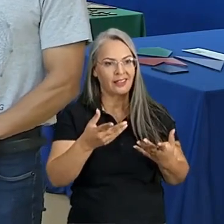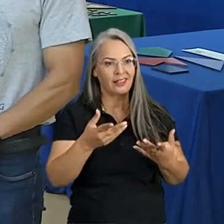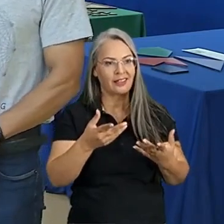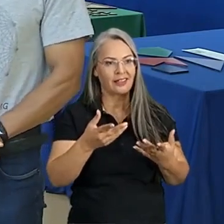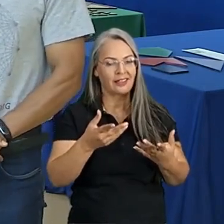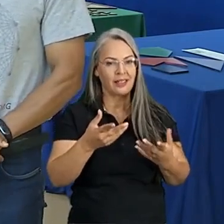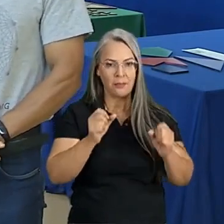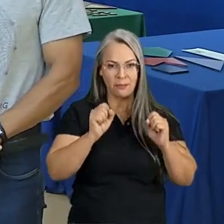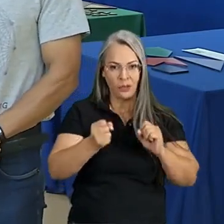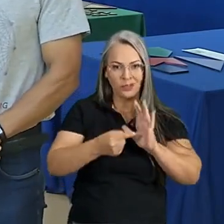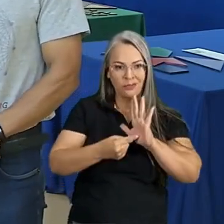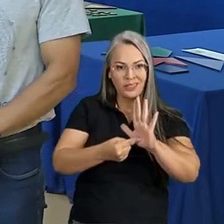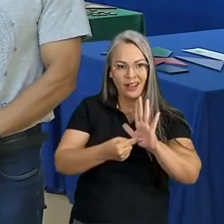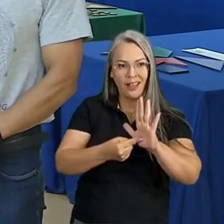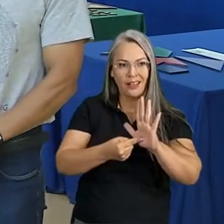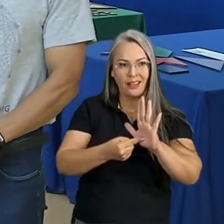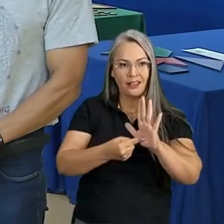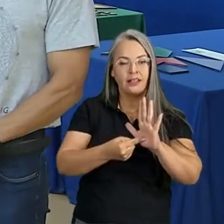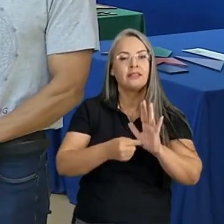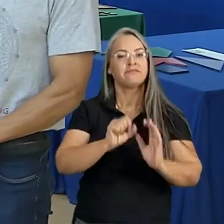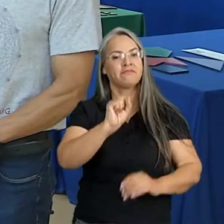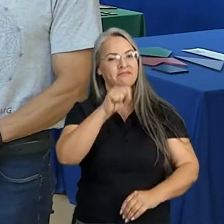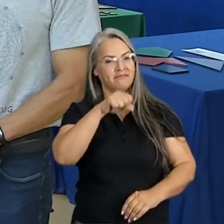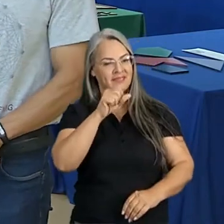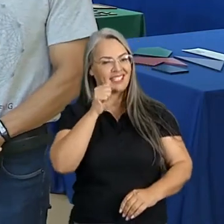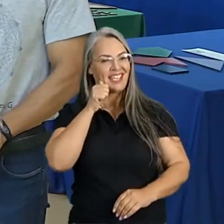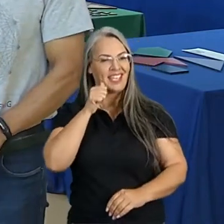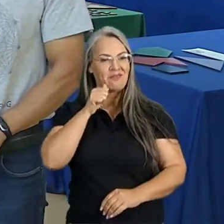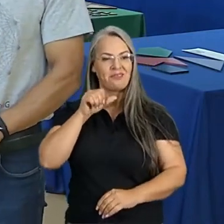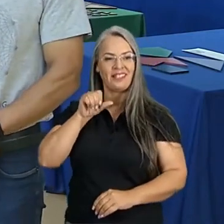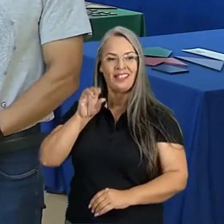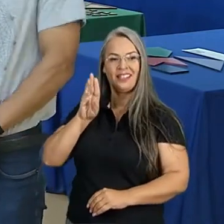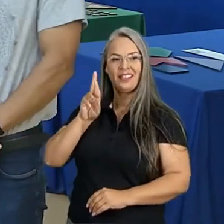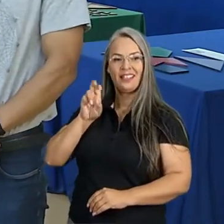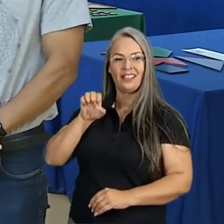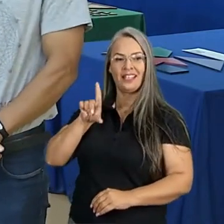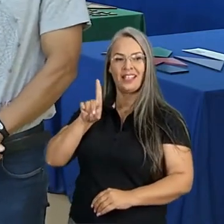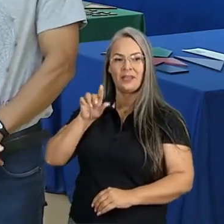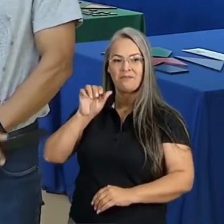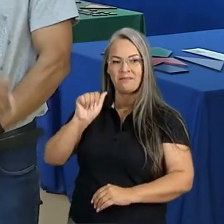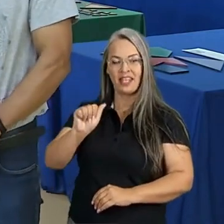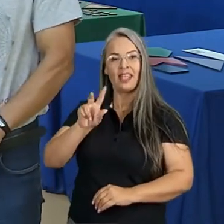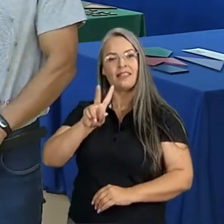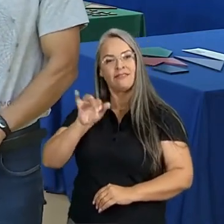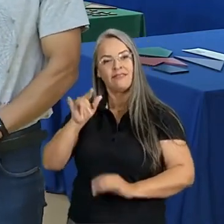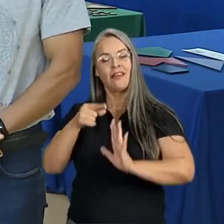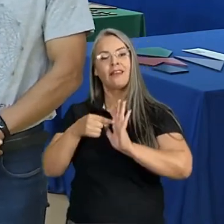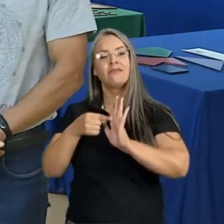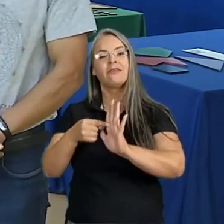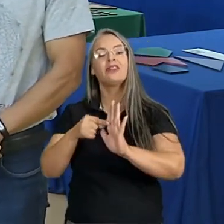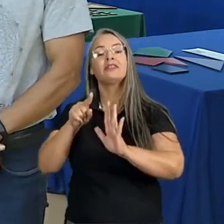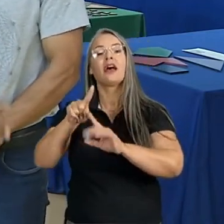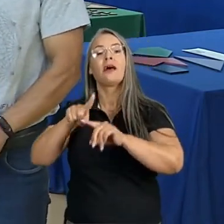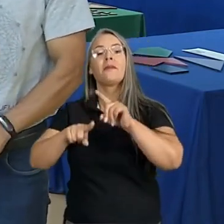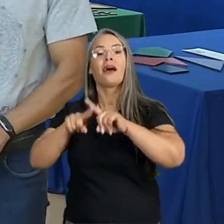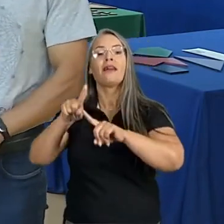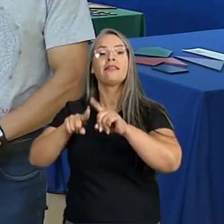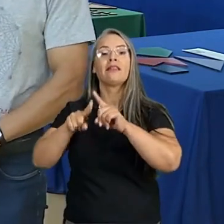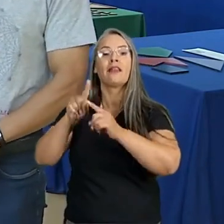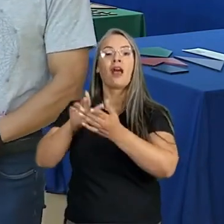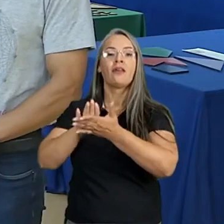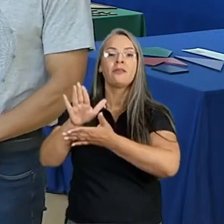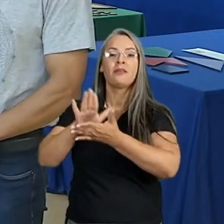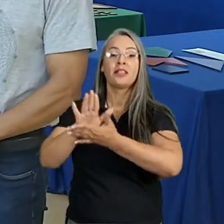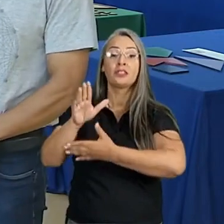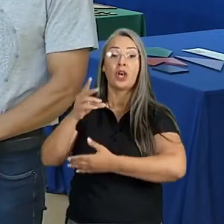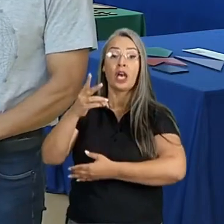passear agora vamos sair a Brenda vai nos mostrar a impressora e a funcionamento e algumas outras